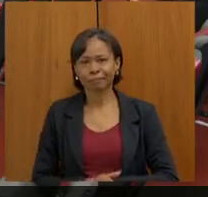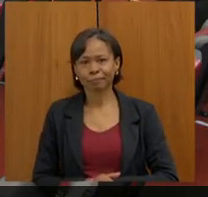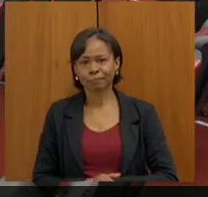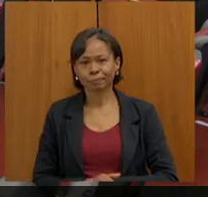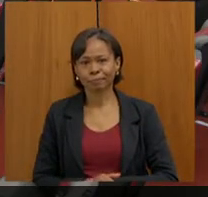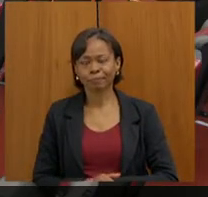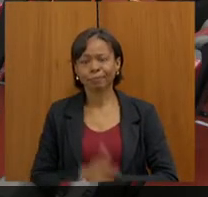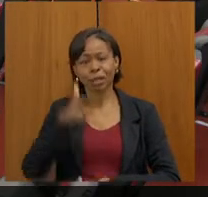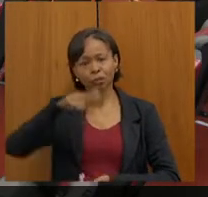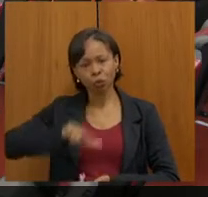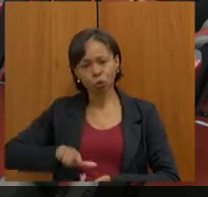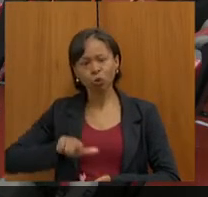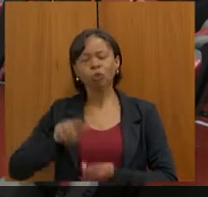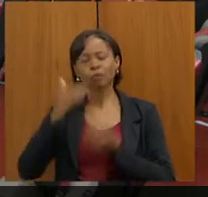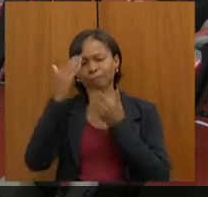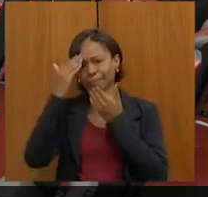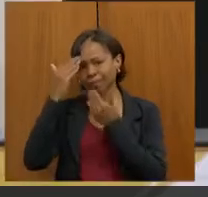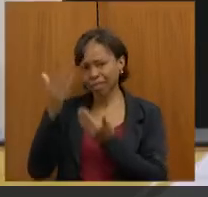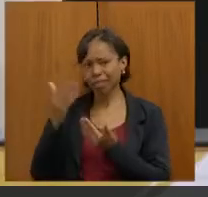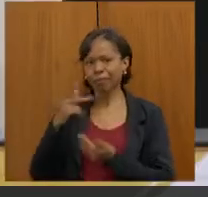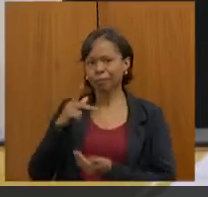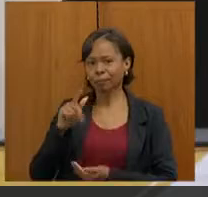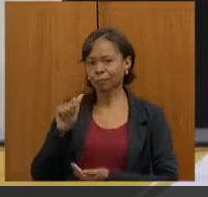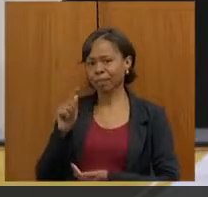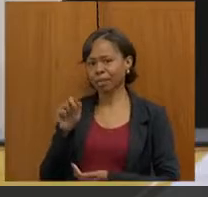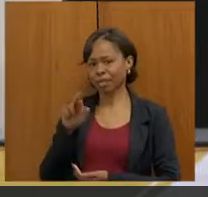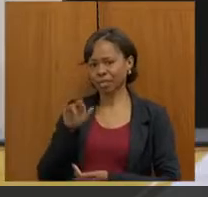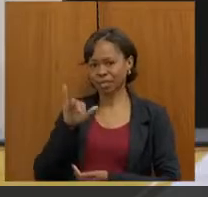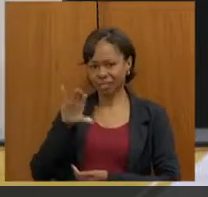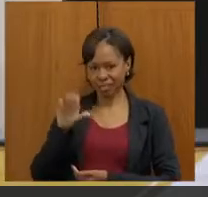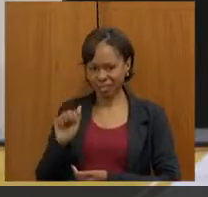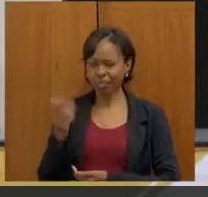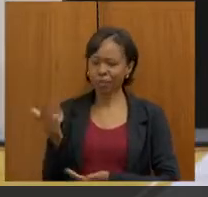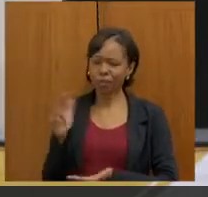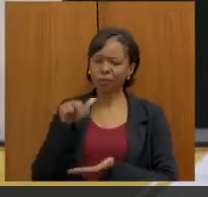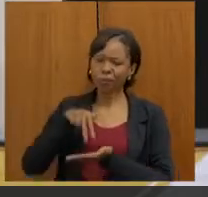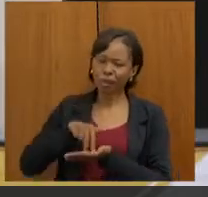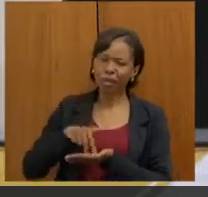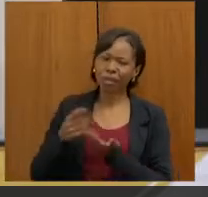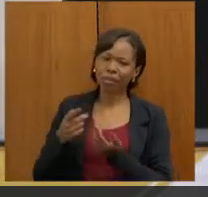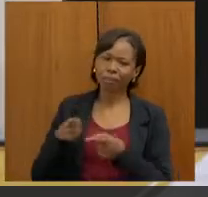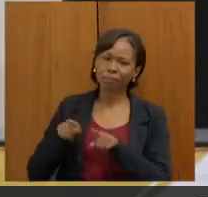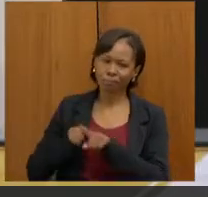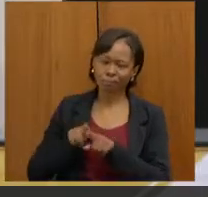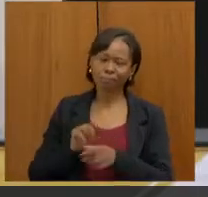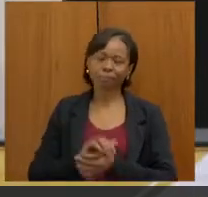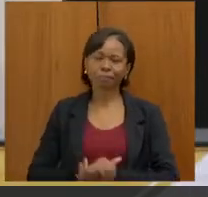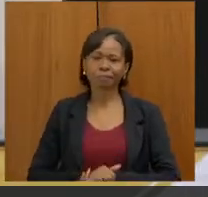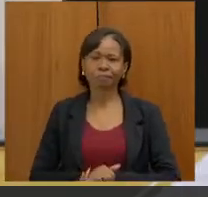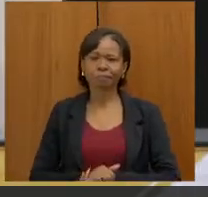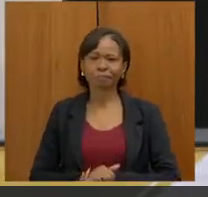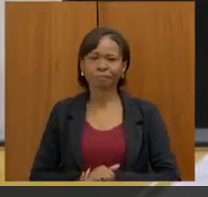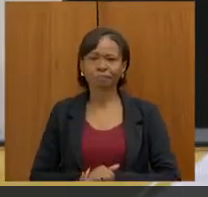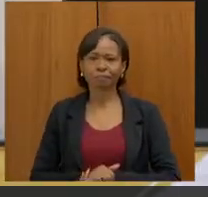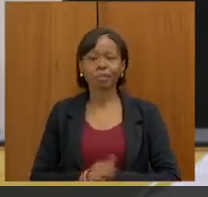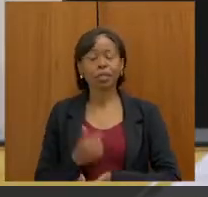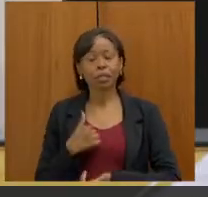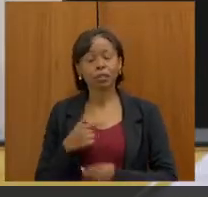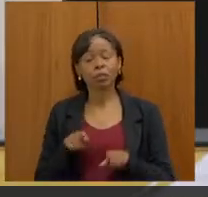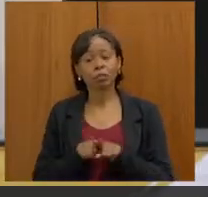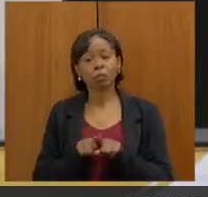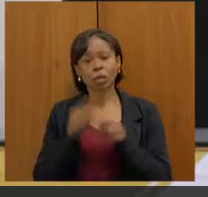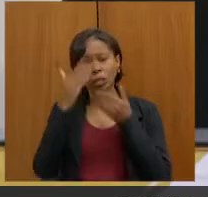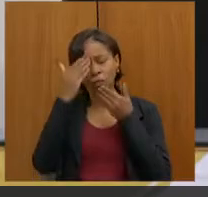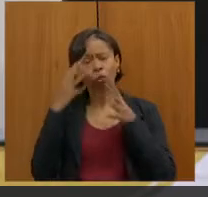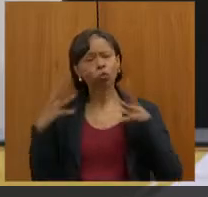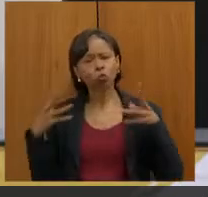E mais uma vez obrigada doutora Patrícia pela presença pela parceria e gente Agradeço a